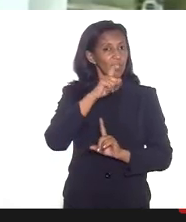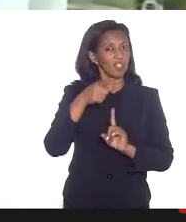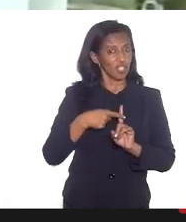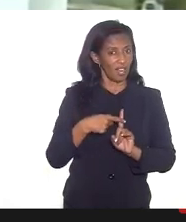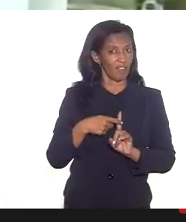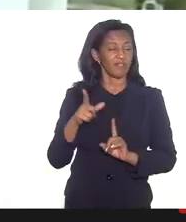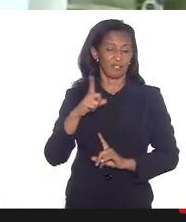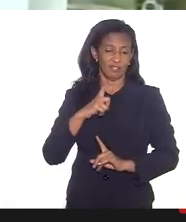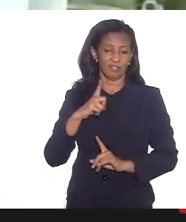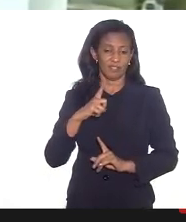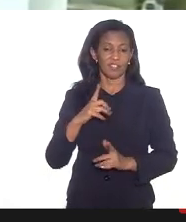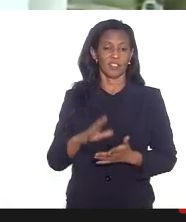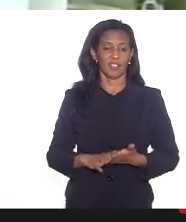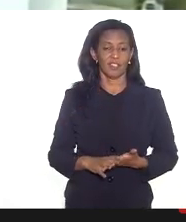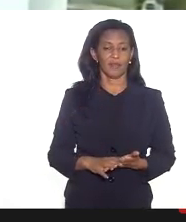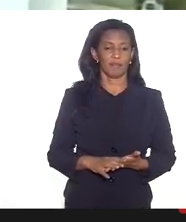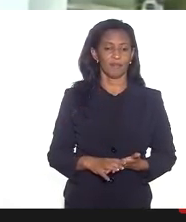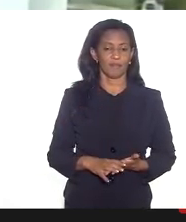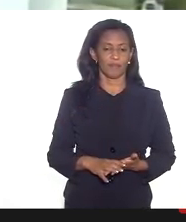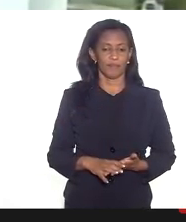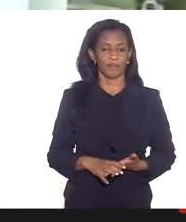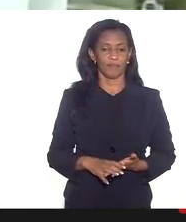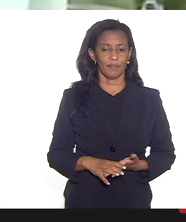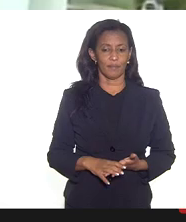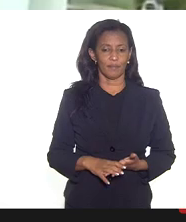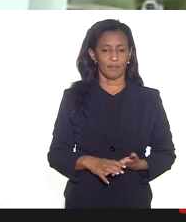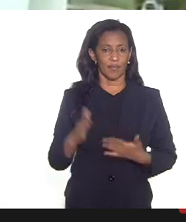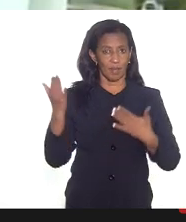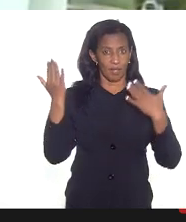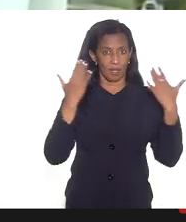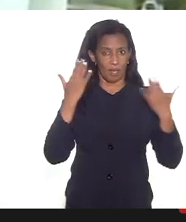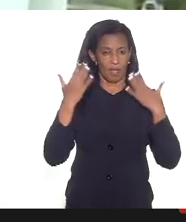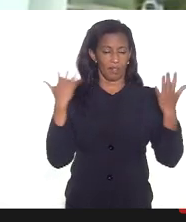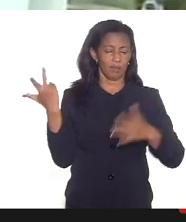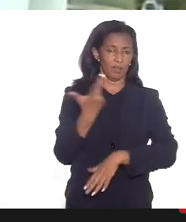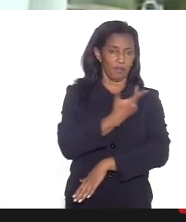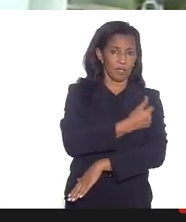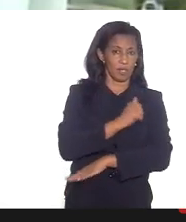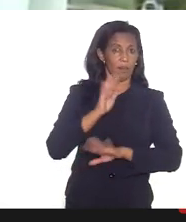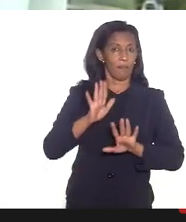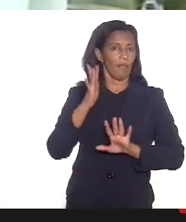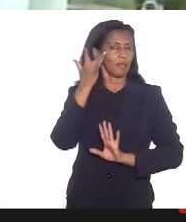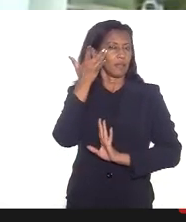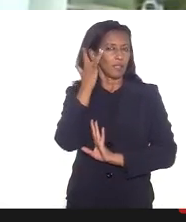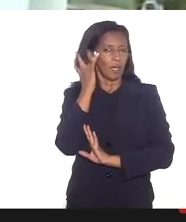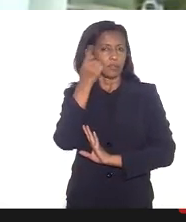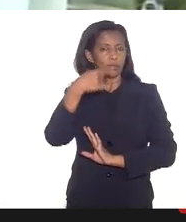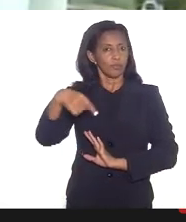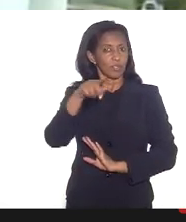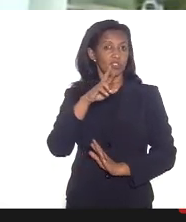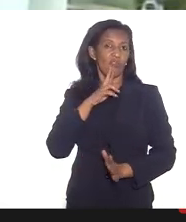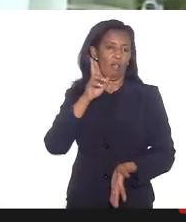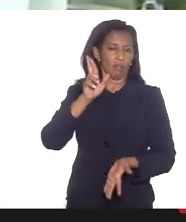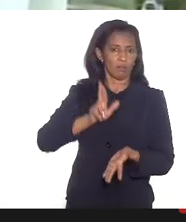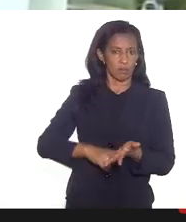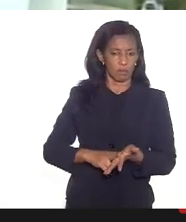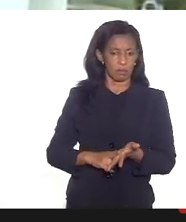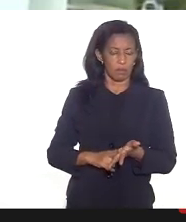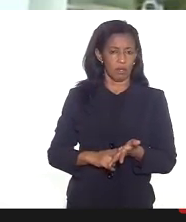em relação à e a vacinação mas acho que vocês tem toda razão